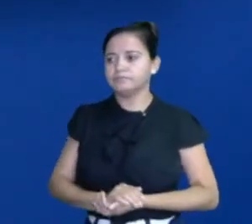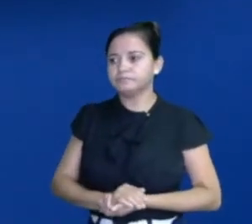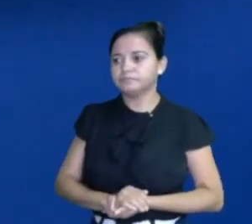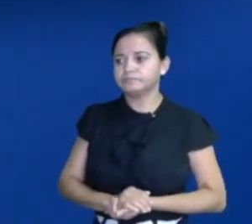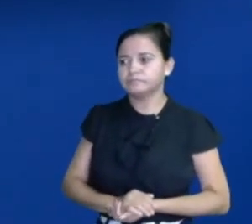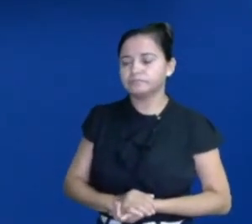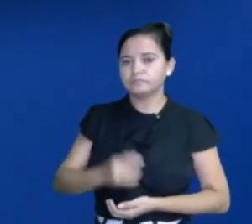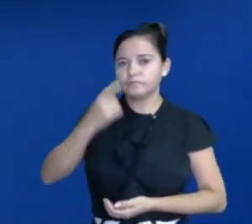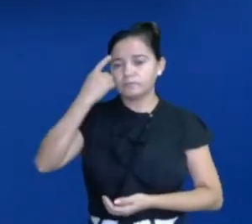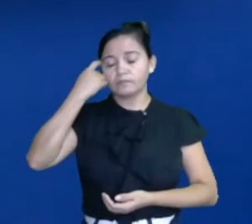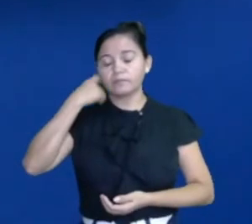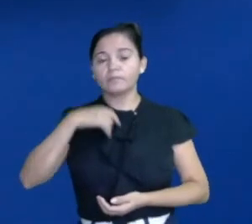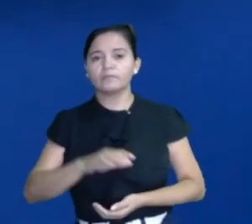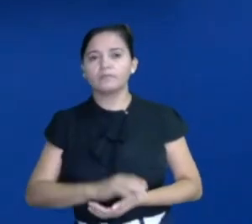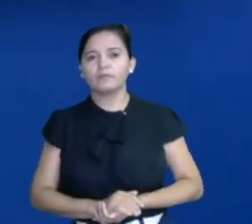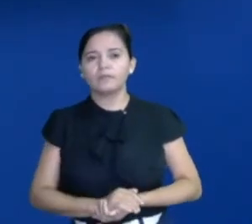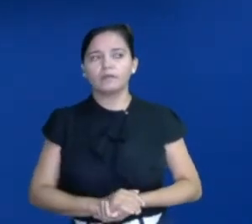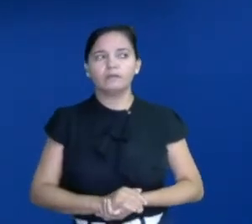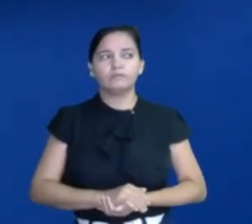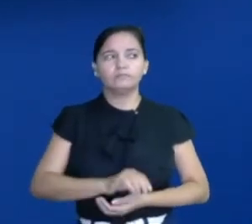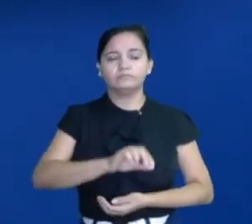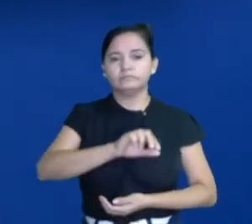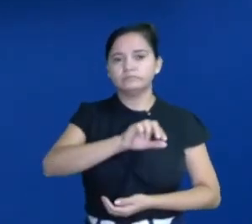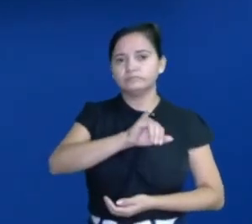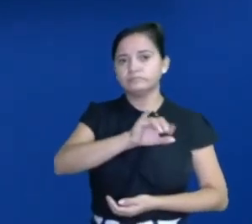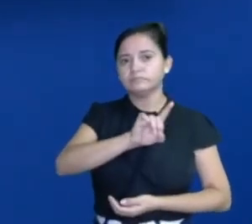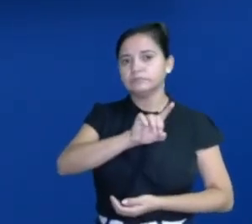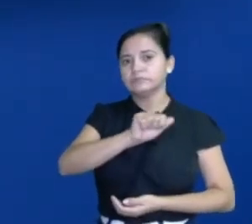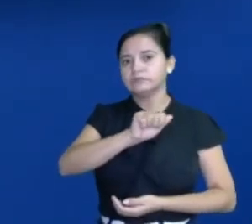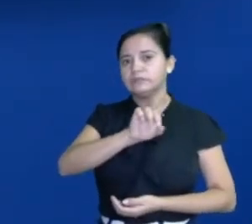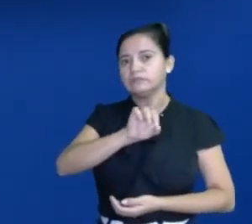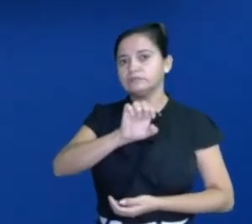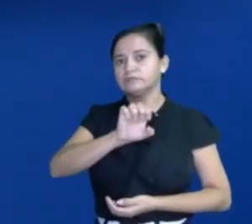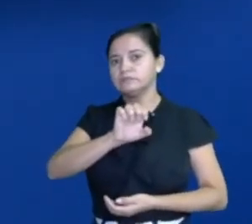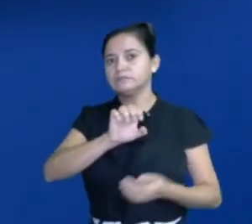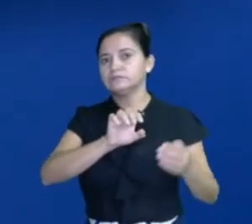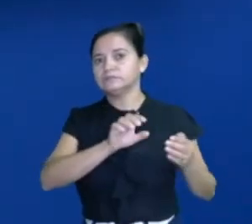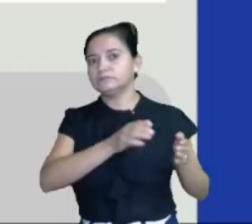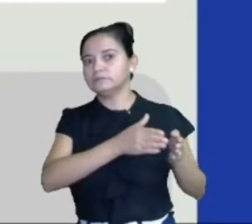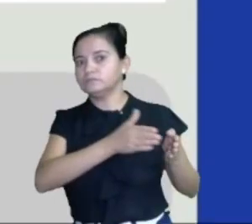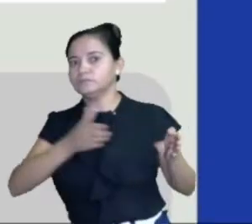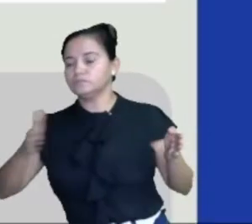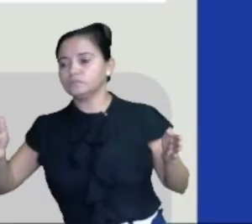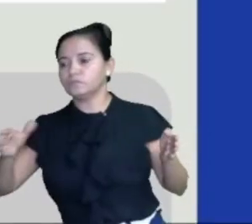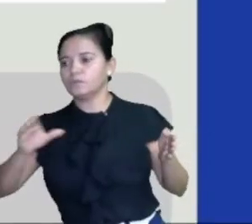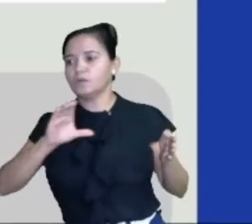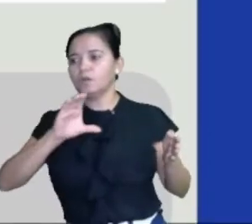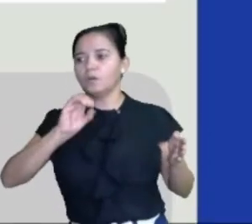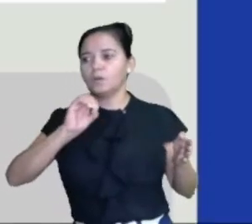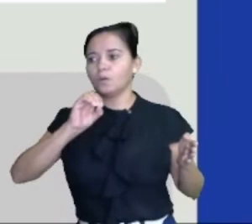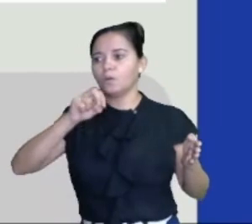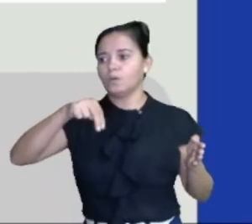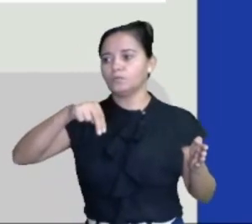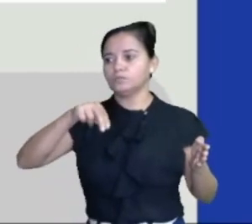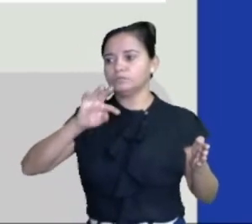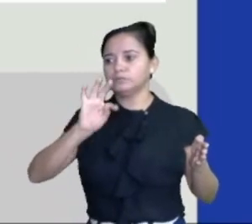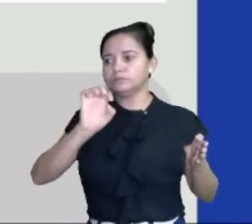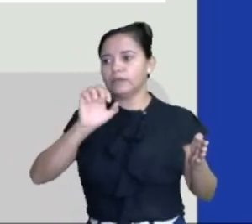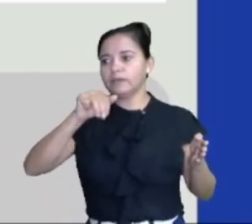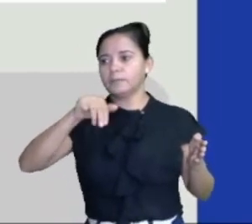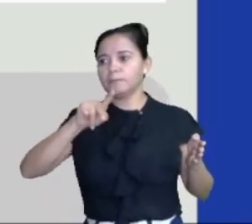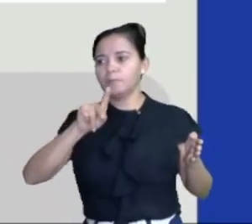A idade contemporânea, que é o período que se estende ou que vem do século XVIII até os dias atuais.